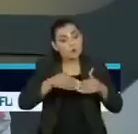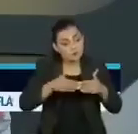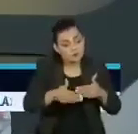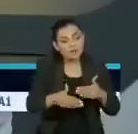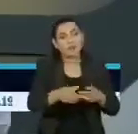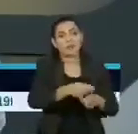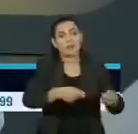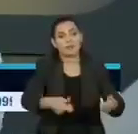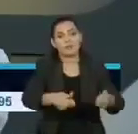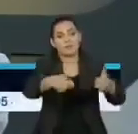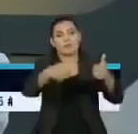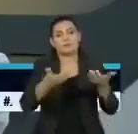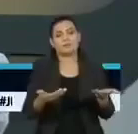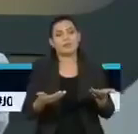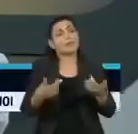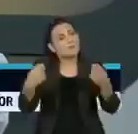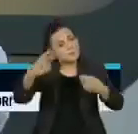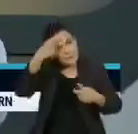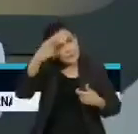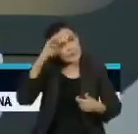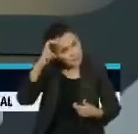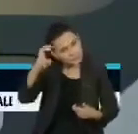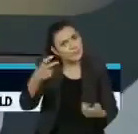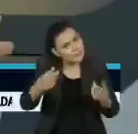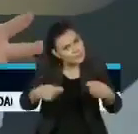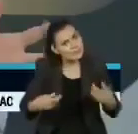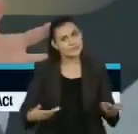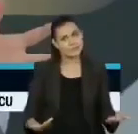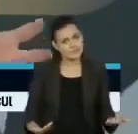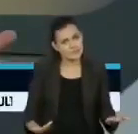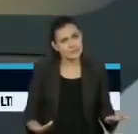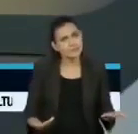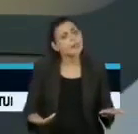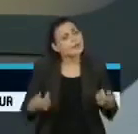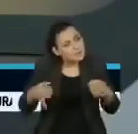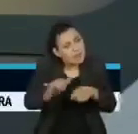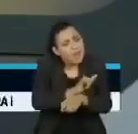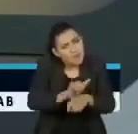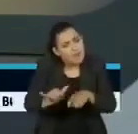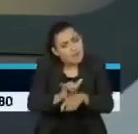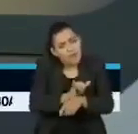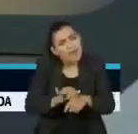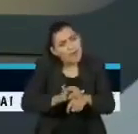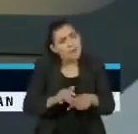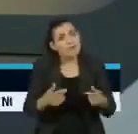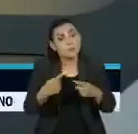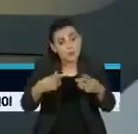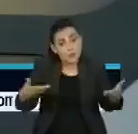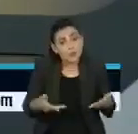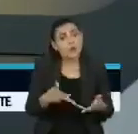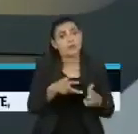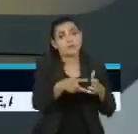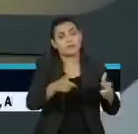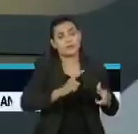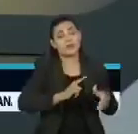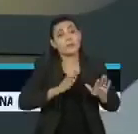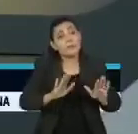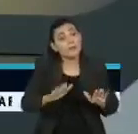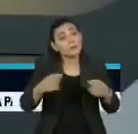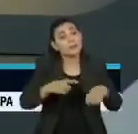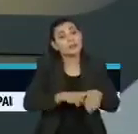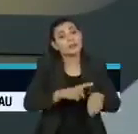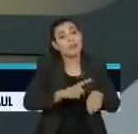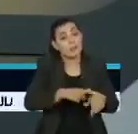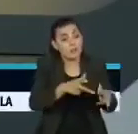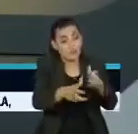momento seguinte. Tem que ter um mínimo de inteligência, particularmente neste momento em que temos vacina. Só que nós temos que ter